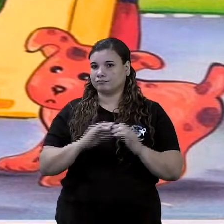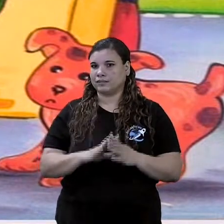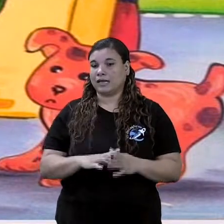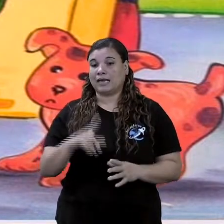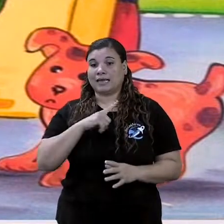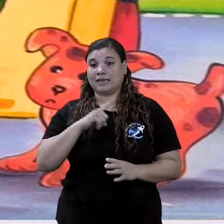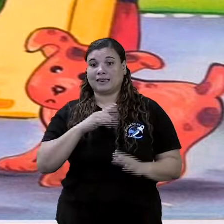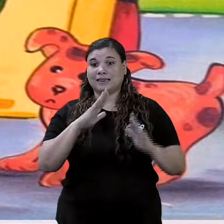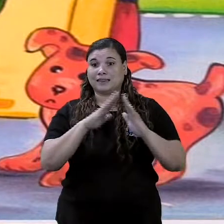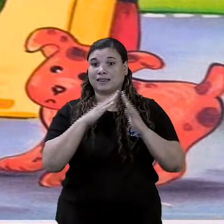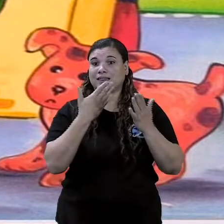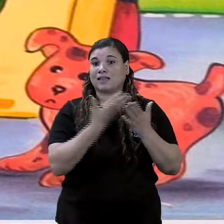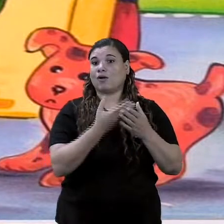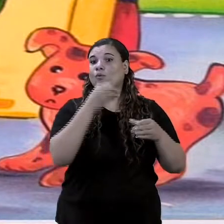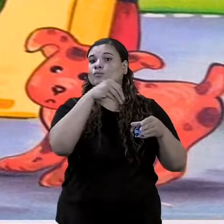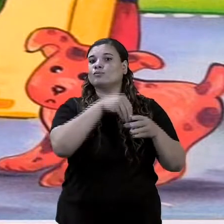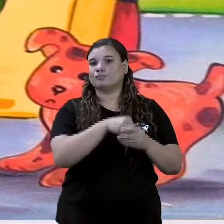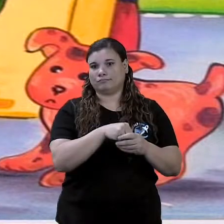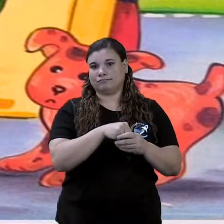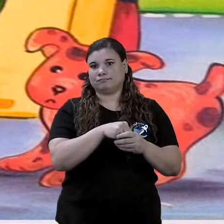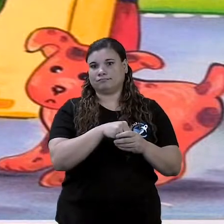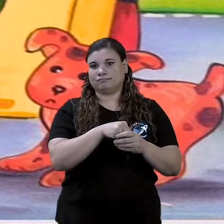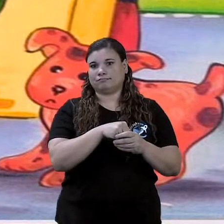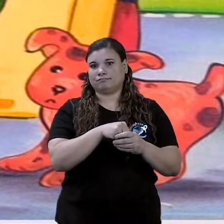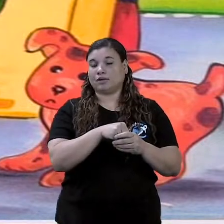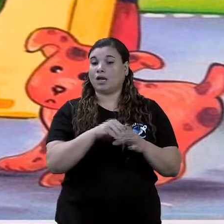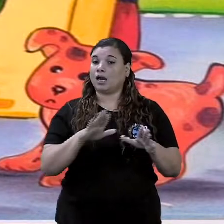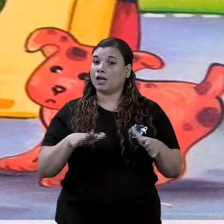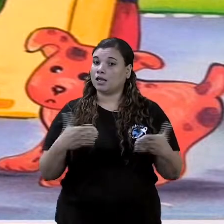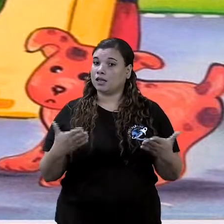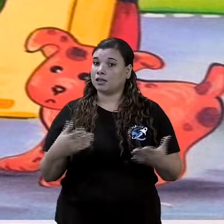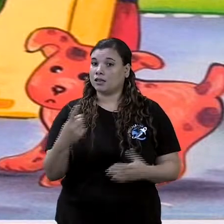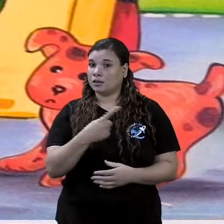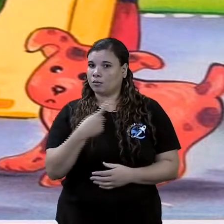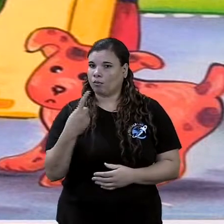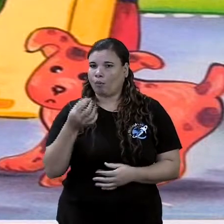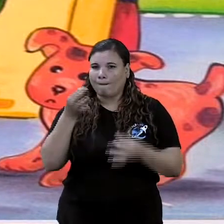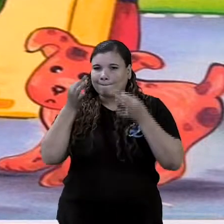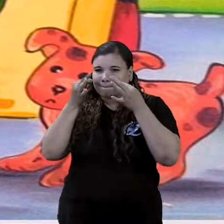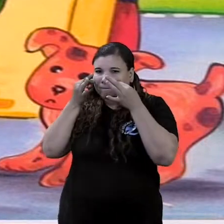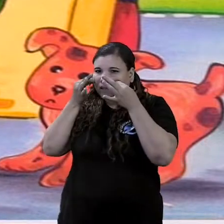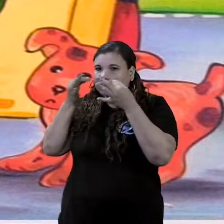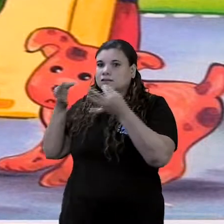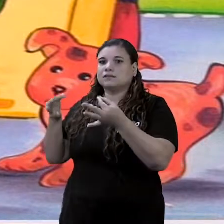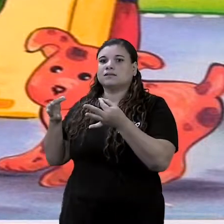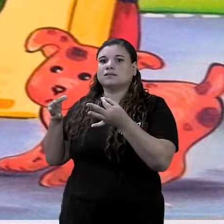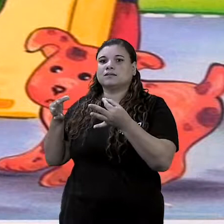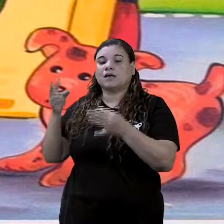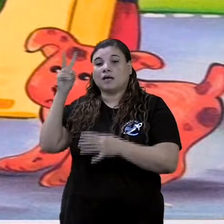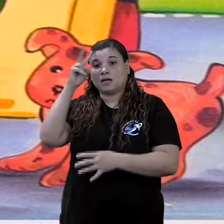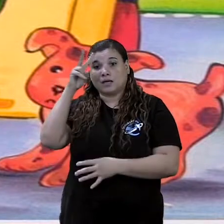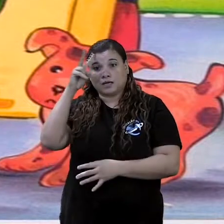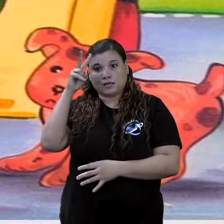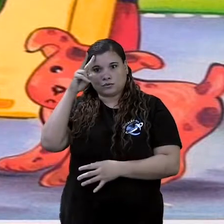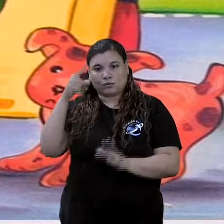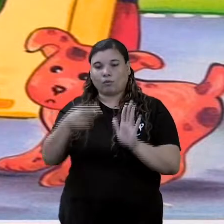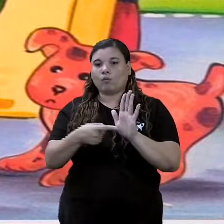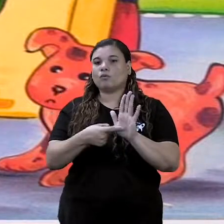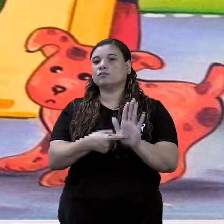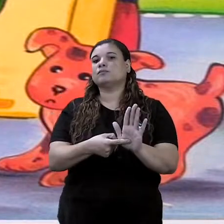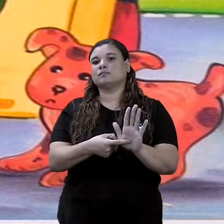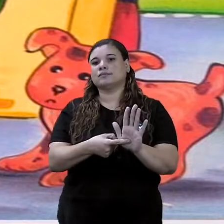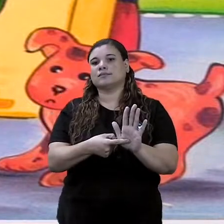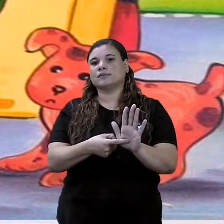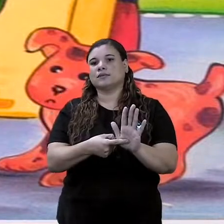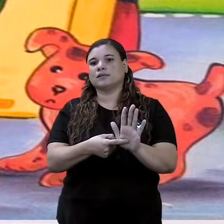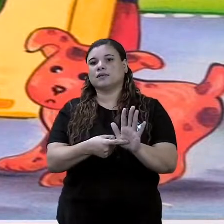tem a ver com o bullying. Nós iremos prestar bastante atenção nessa história e iremos conscientizar de